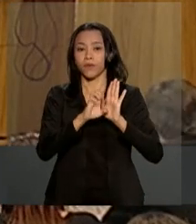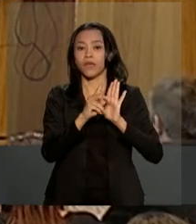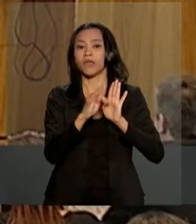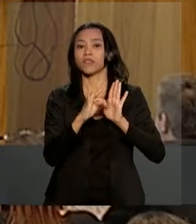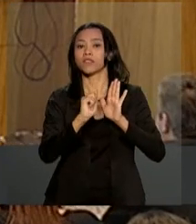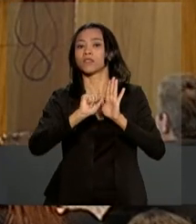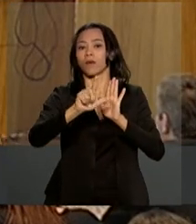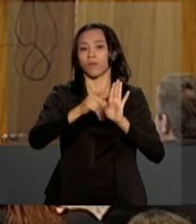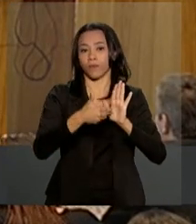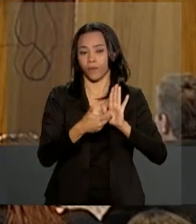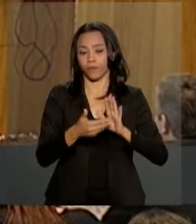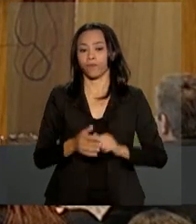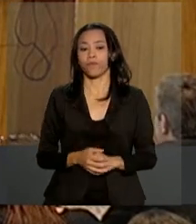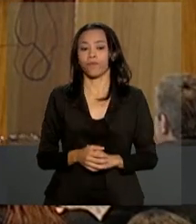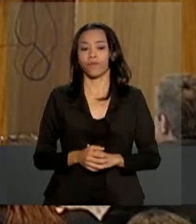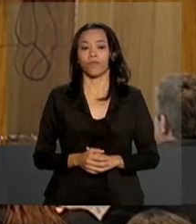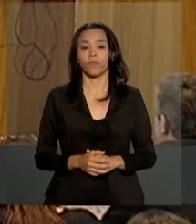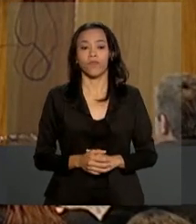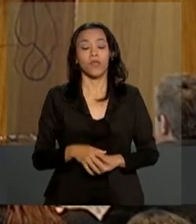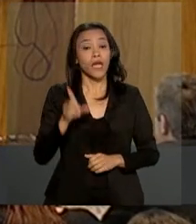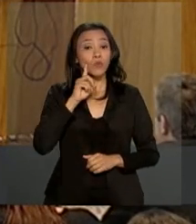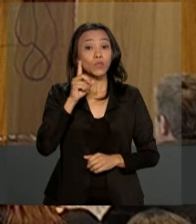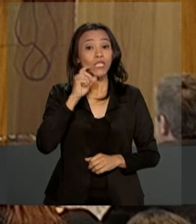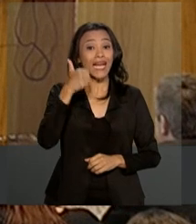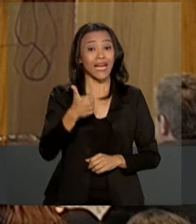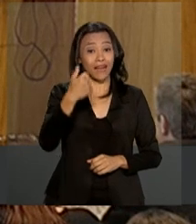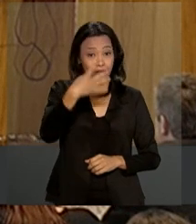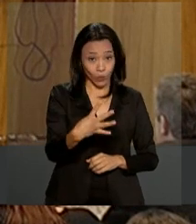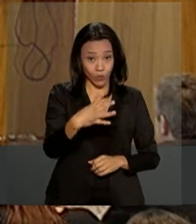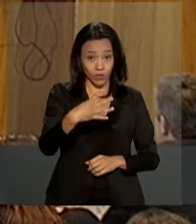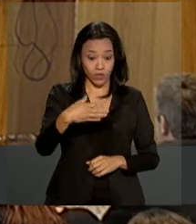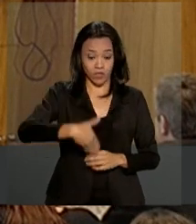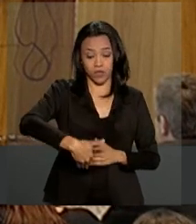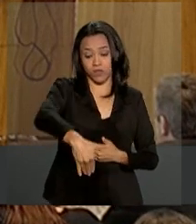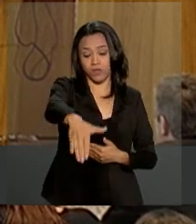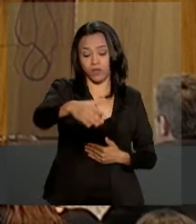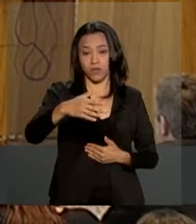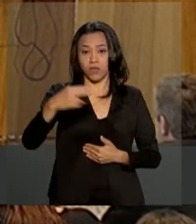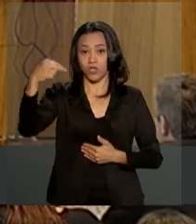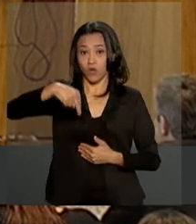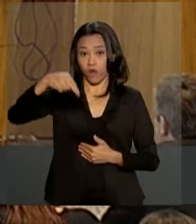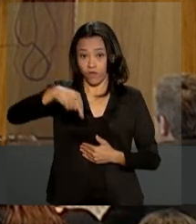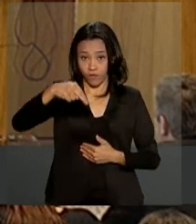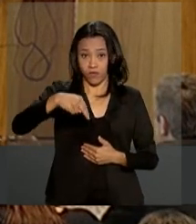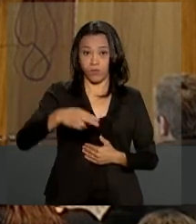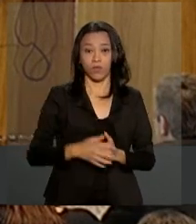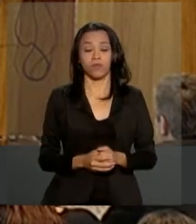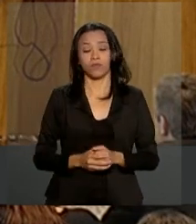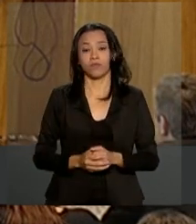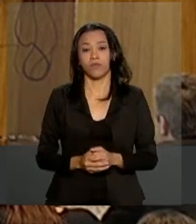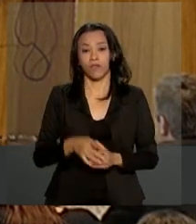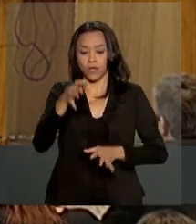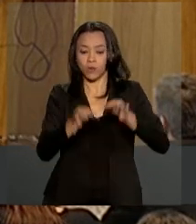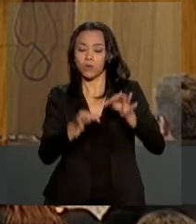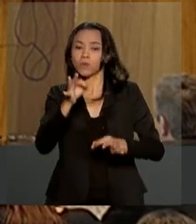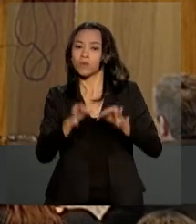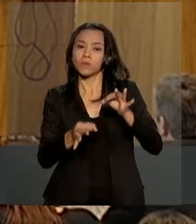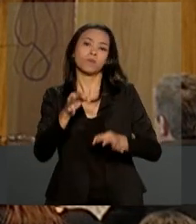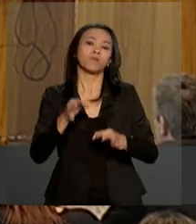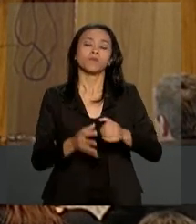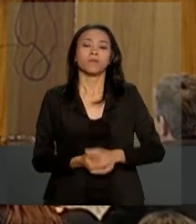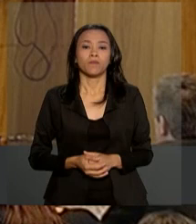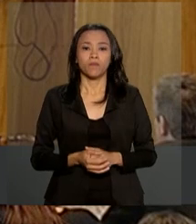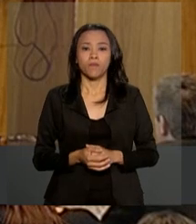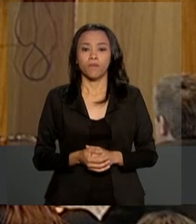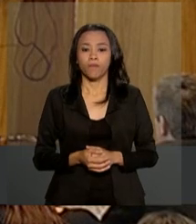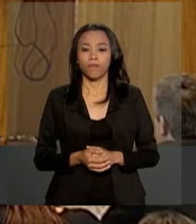a data de jogar não é a senhora se já não lembro agora em novembro é não